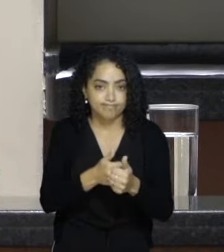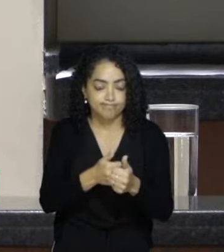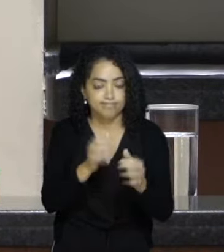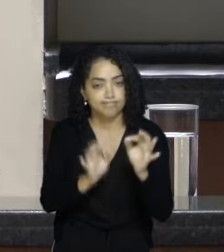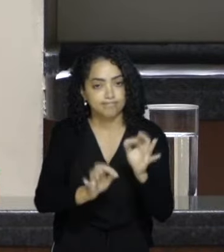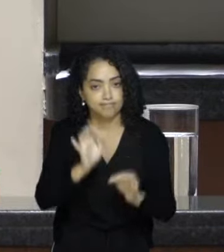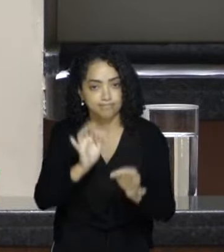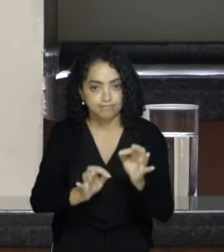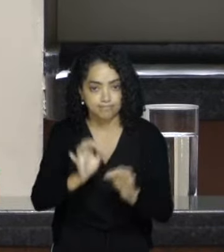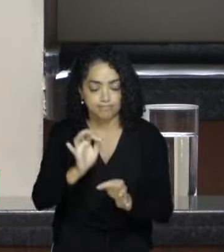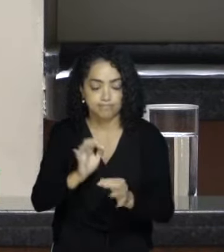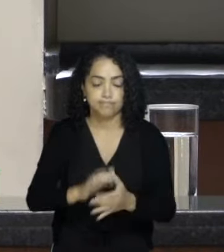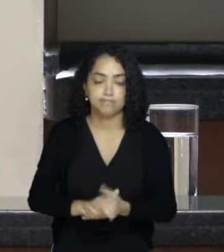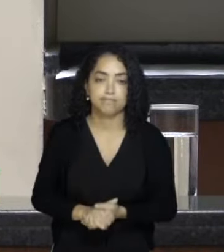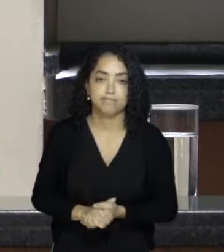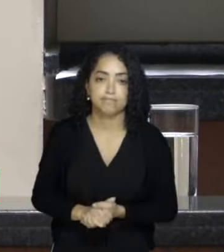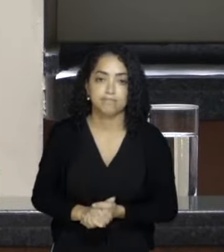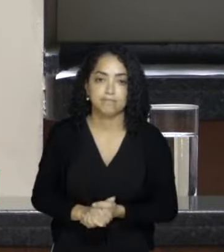estadual